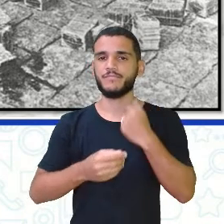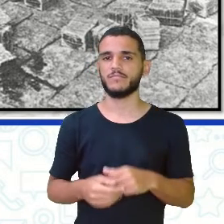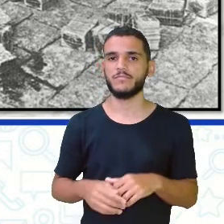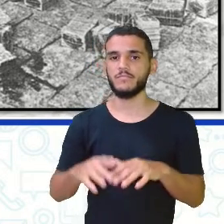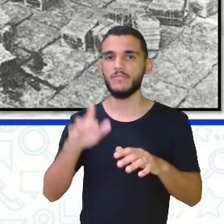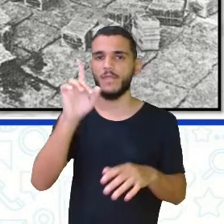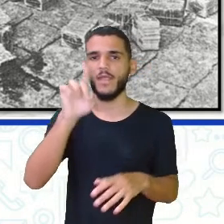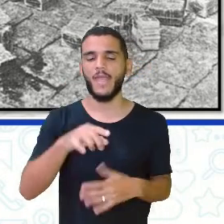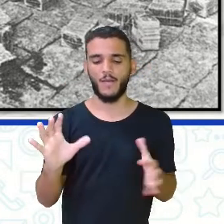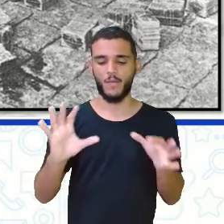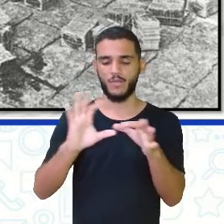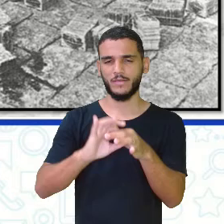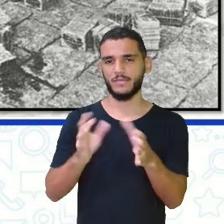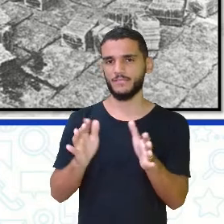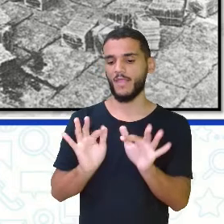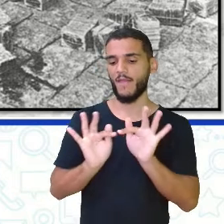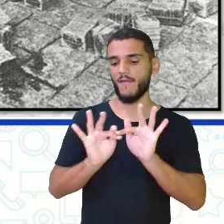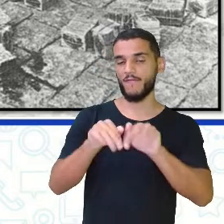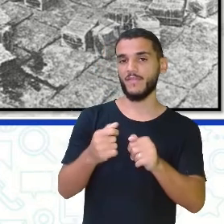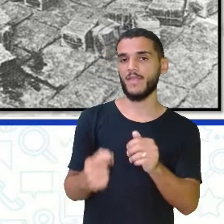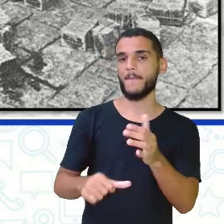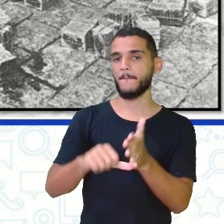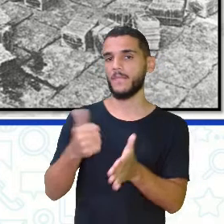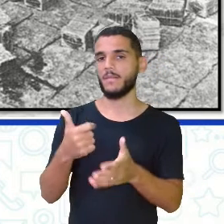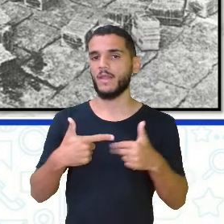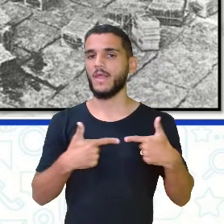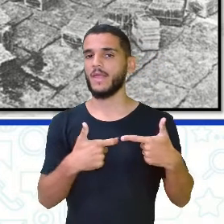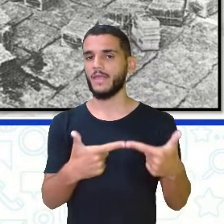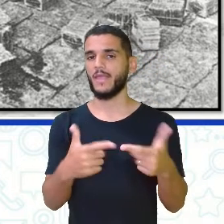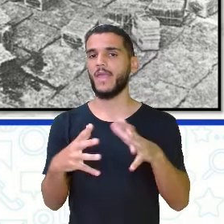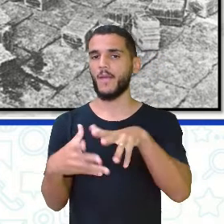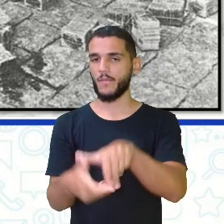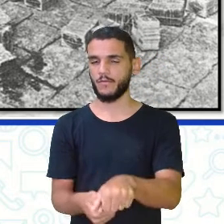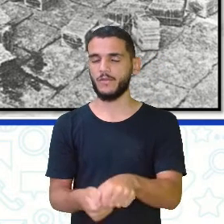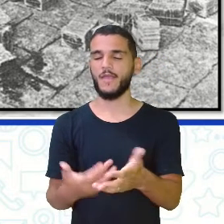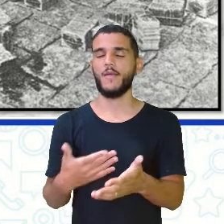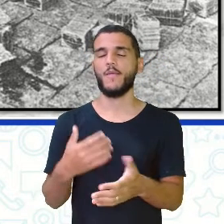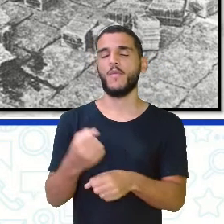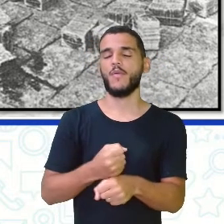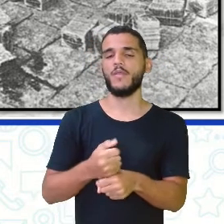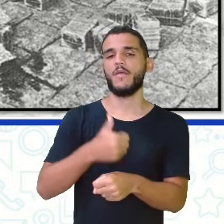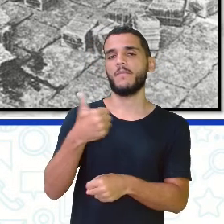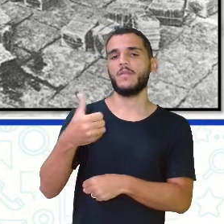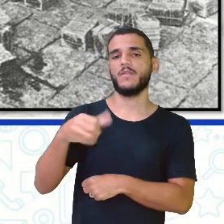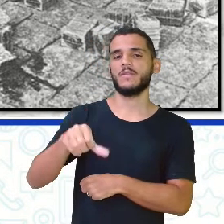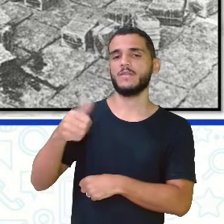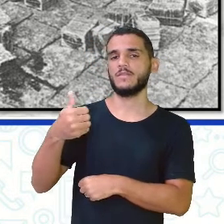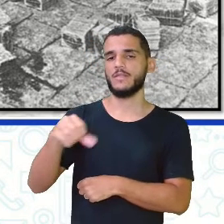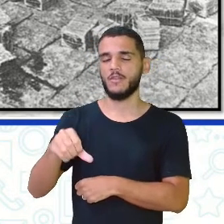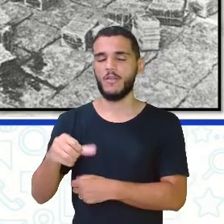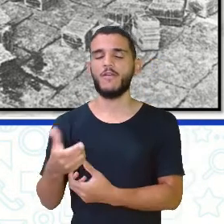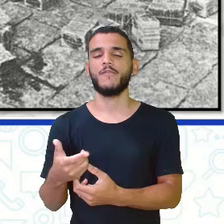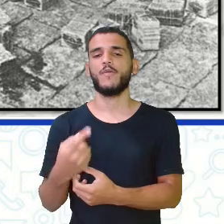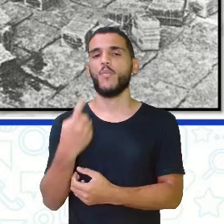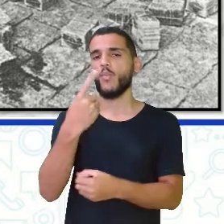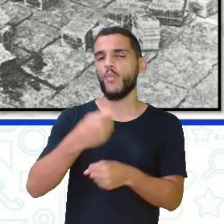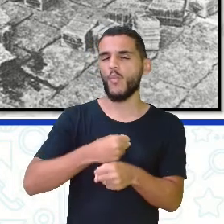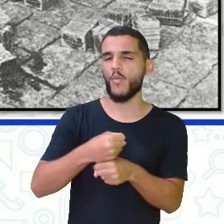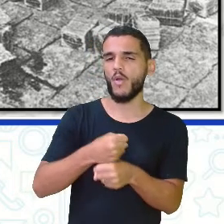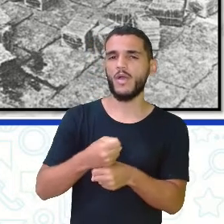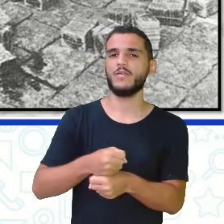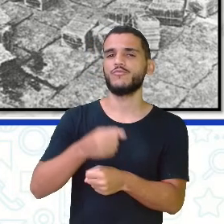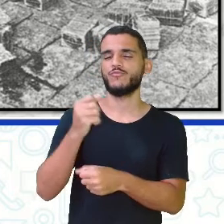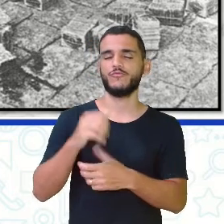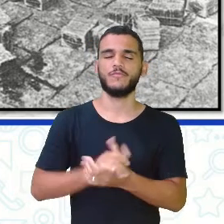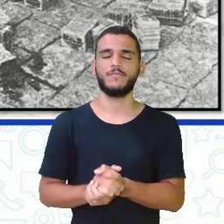estão ligadas ao fim da Primeira Guerra Mundial. Porque em 1919, um ano após o fim da Primeira Guerra